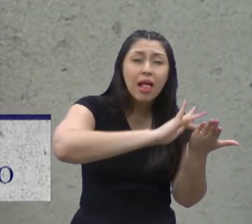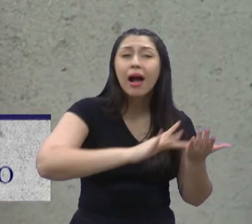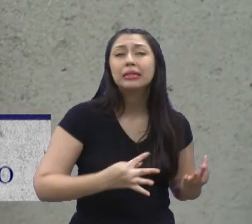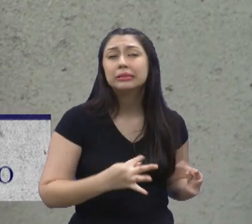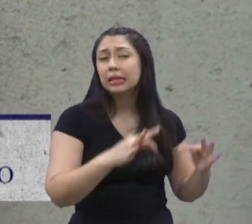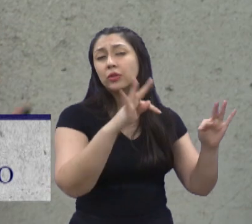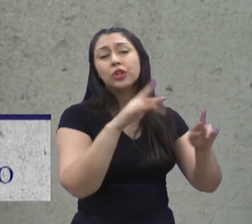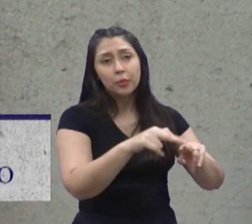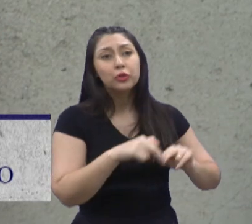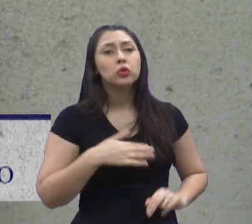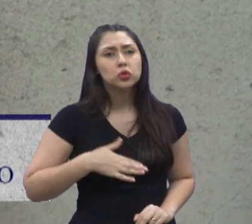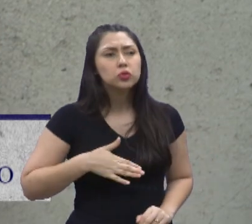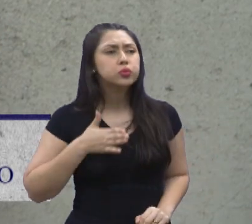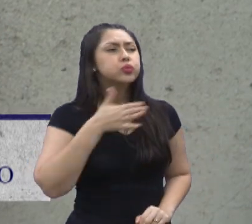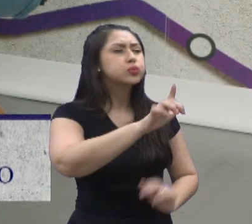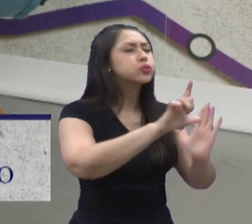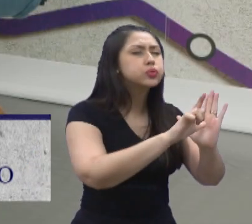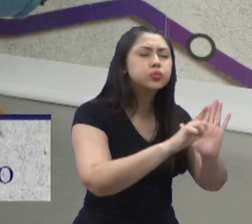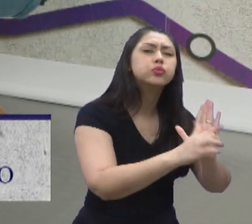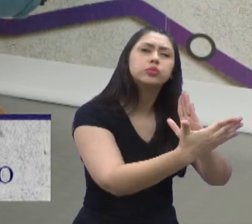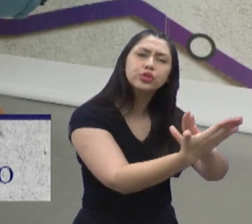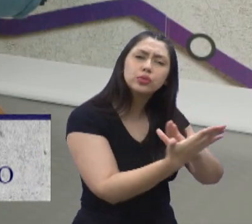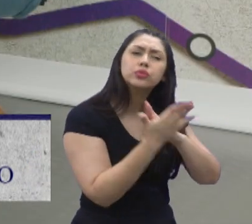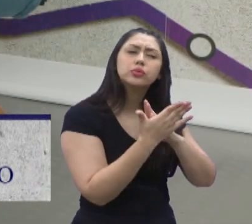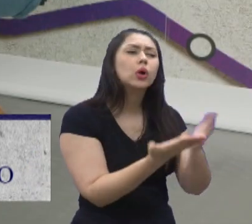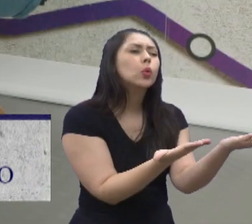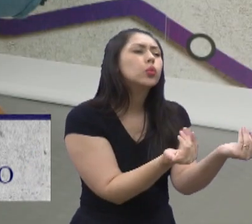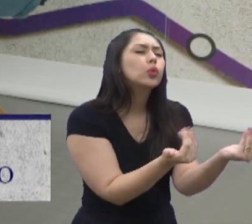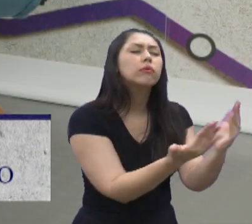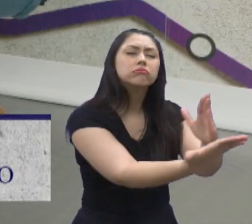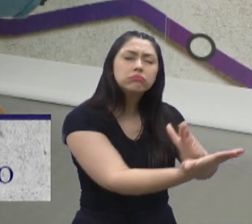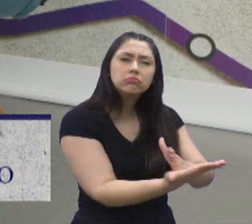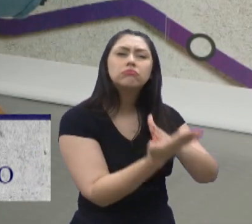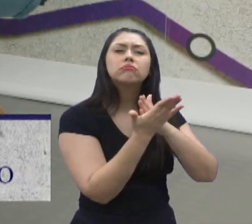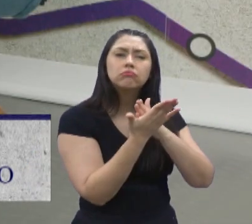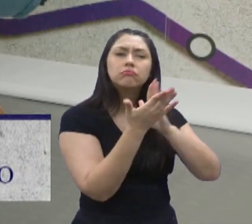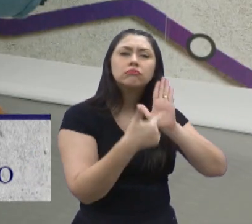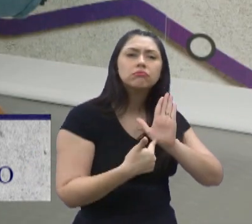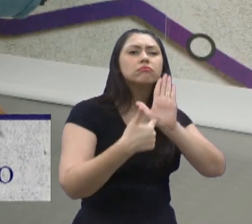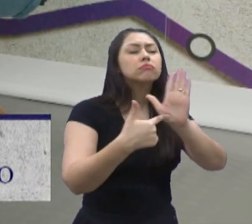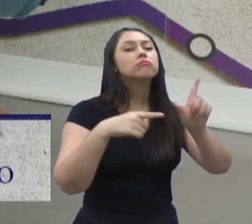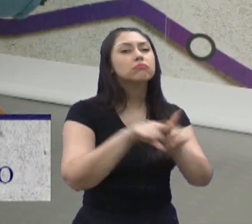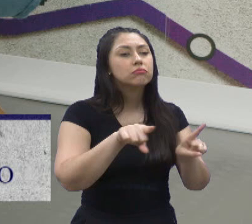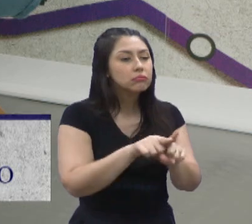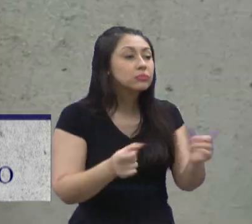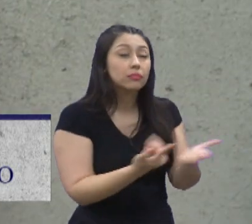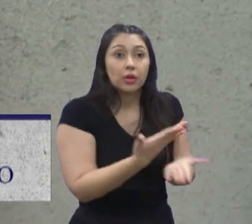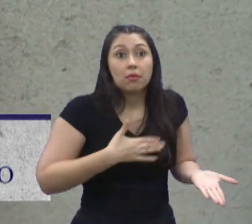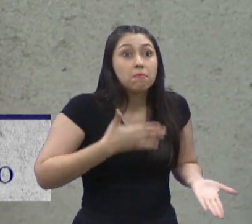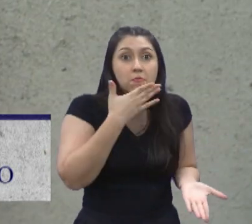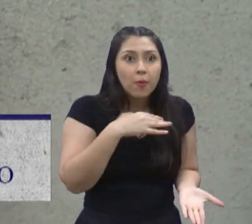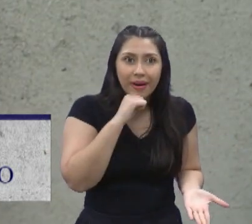loja e precisam desse auxílio de alguém mais jovem, né, para ir ali e comprar pela internet. Né? Meu pai é um exemplo, ele não